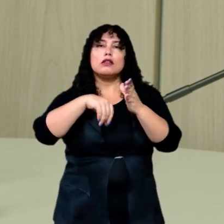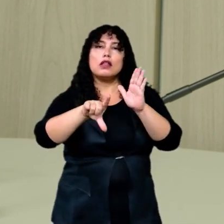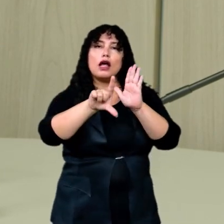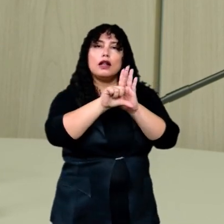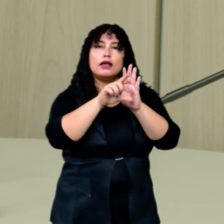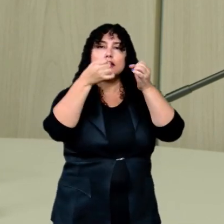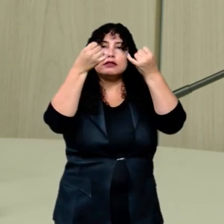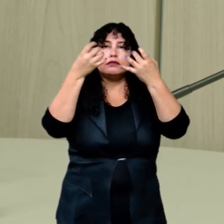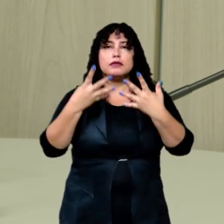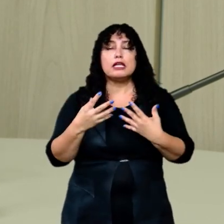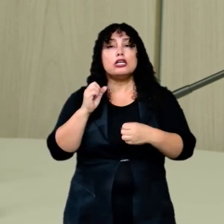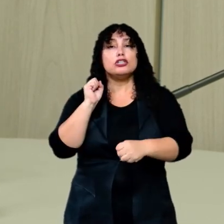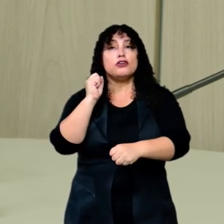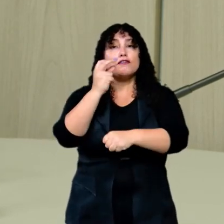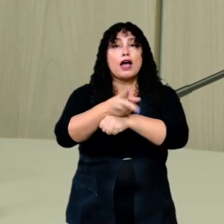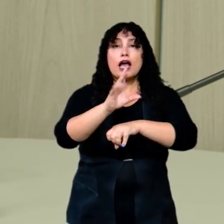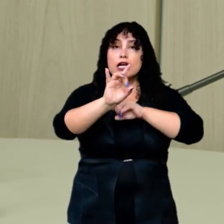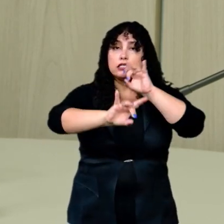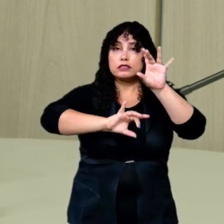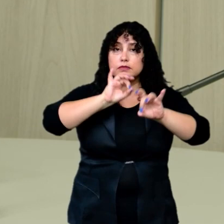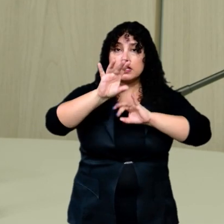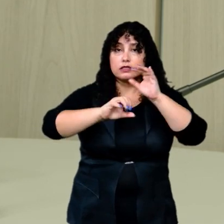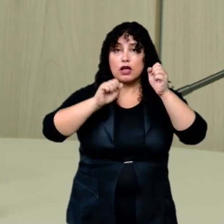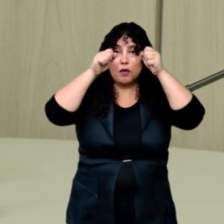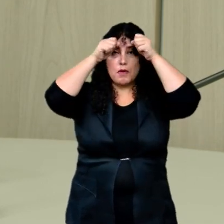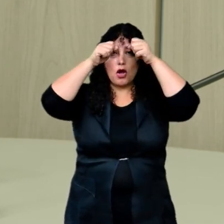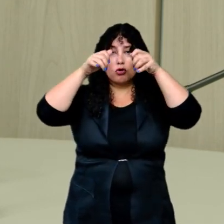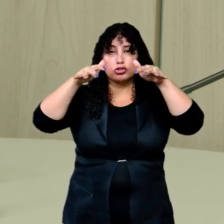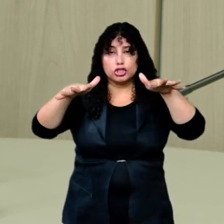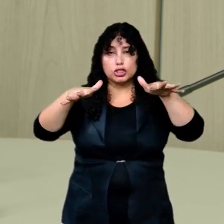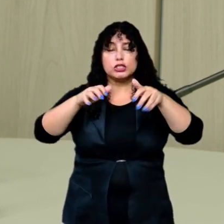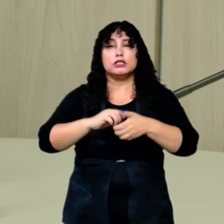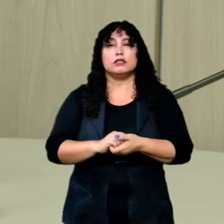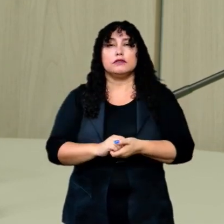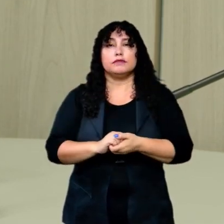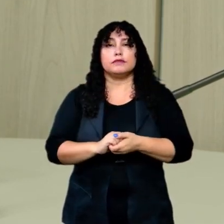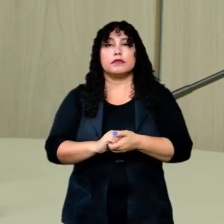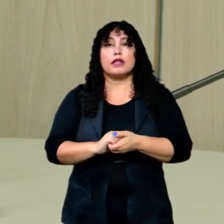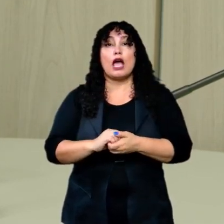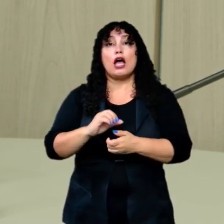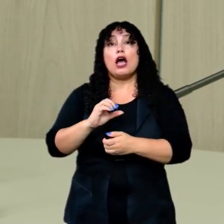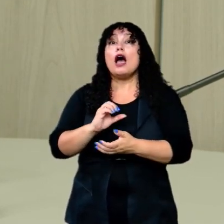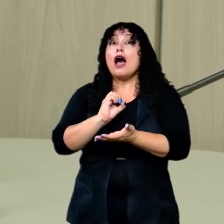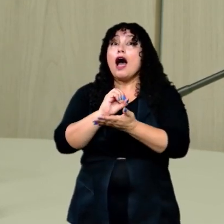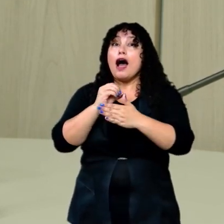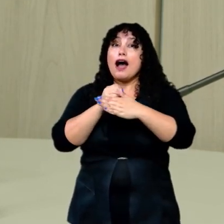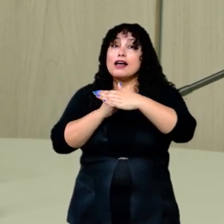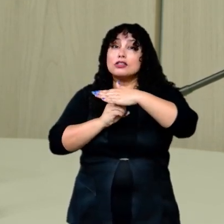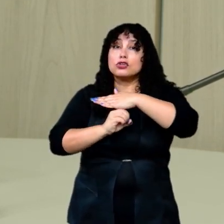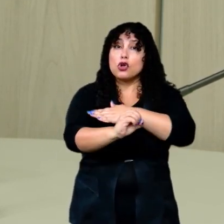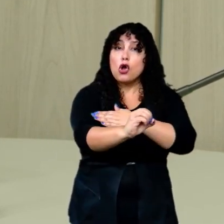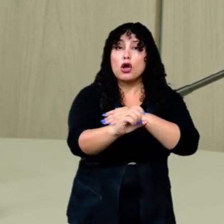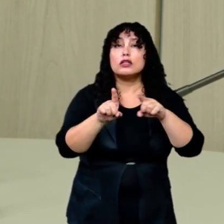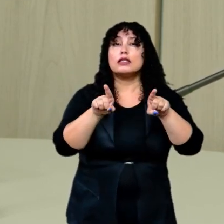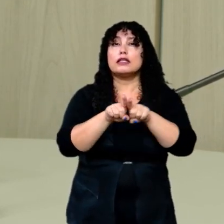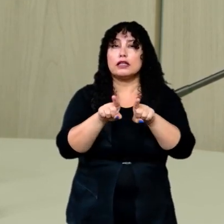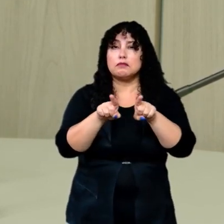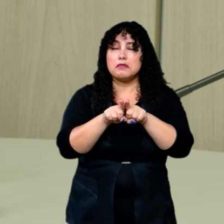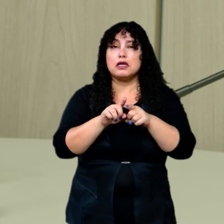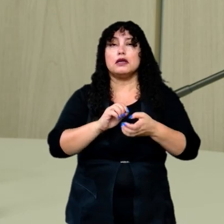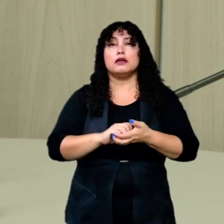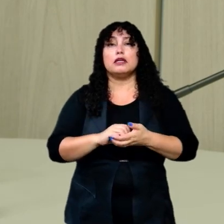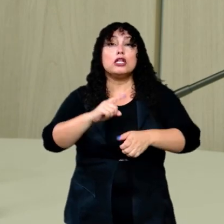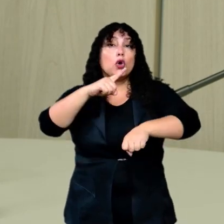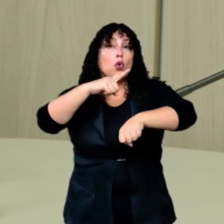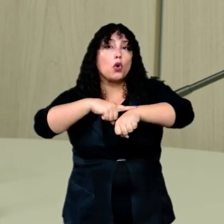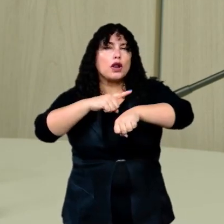agora, de vaga especial para autista e tudo. A gente tem as cotas, né? Tem a questão de